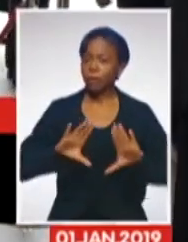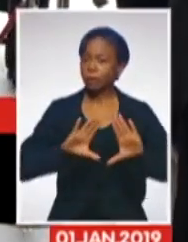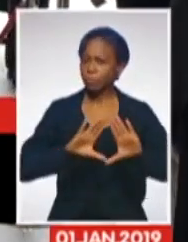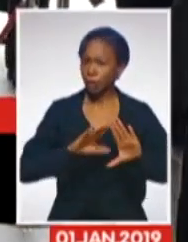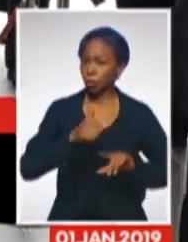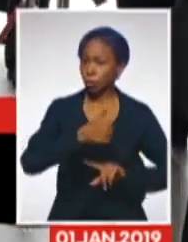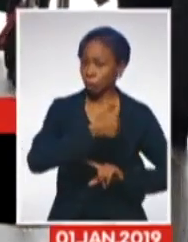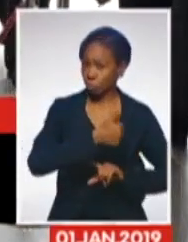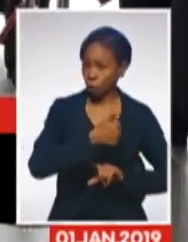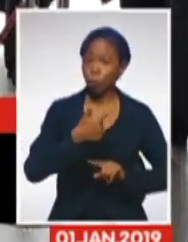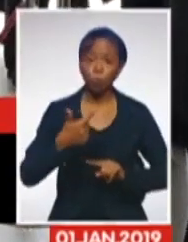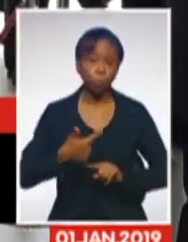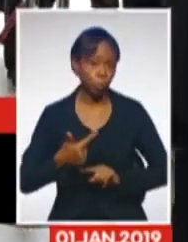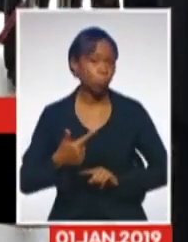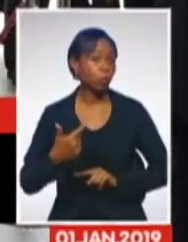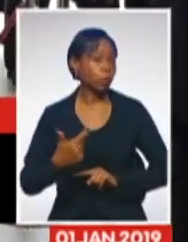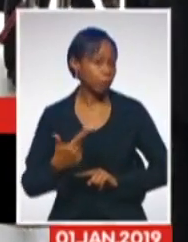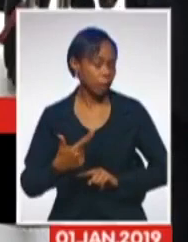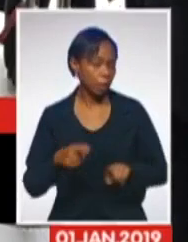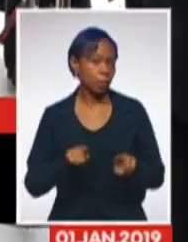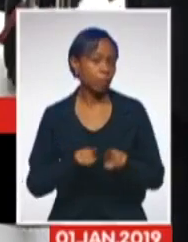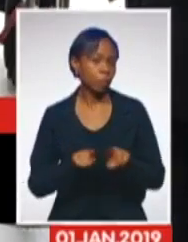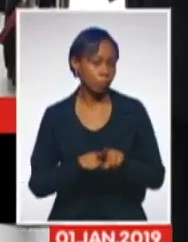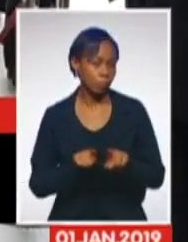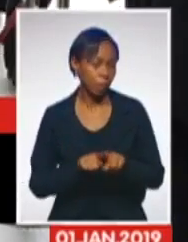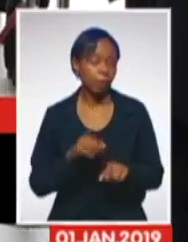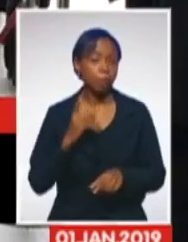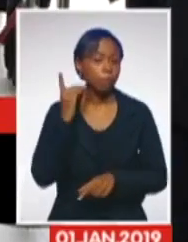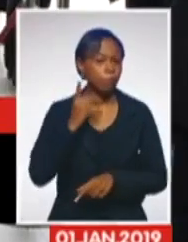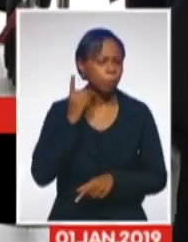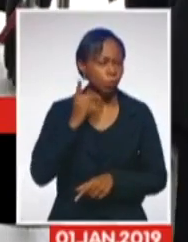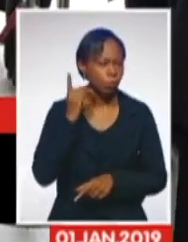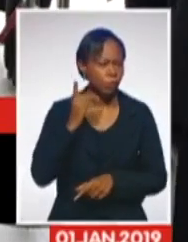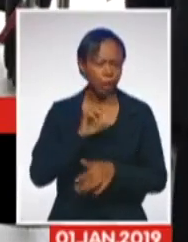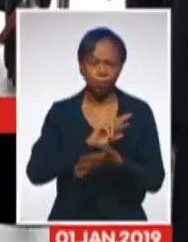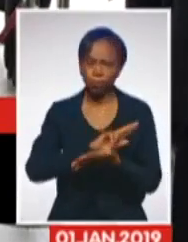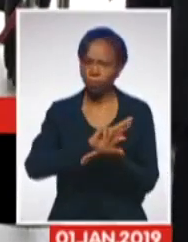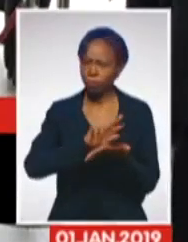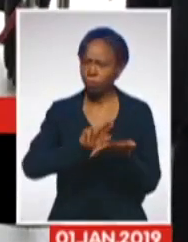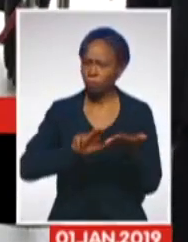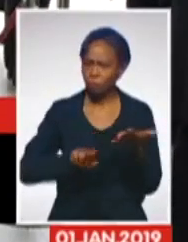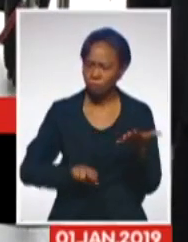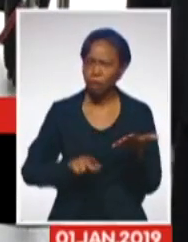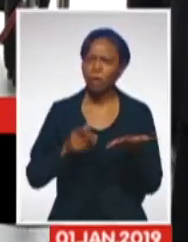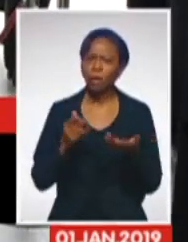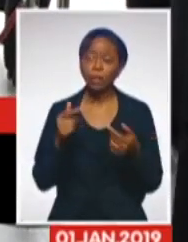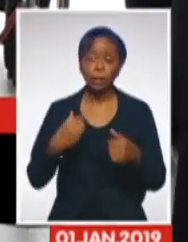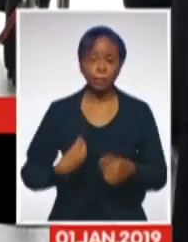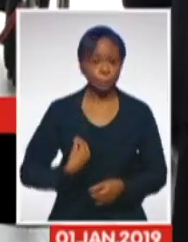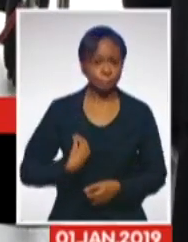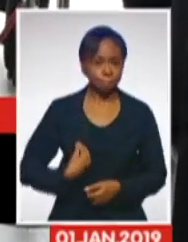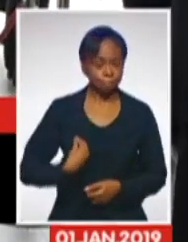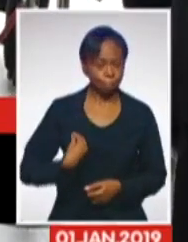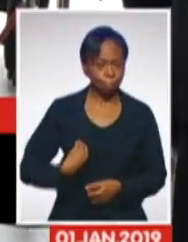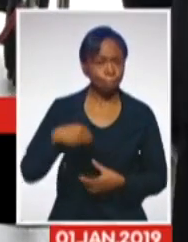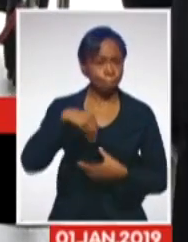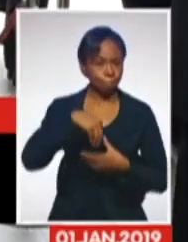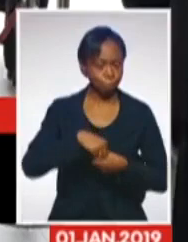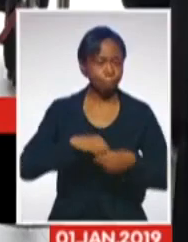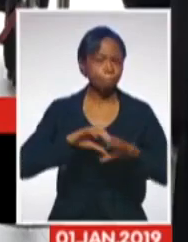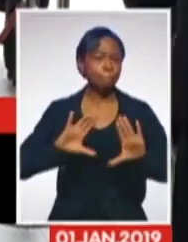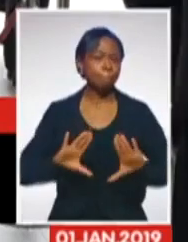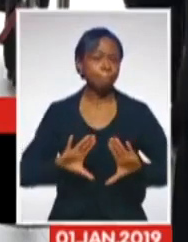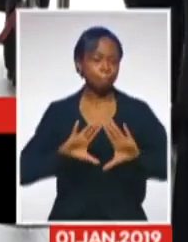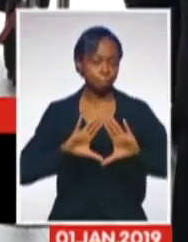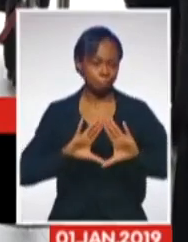terceiro vice-presidente, o deputado Gil Pereira, a deputada Celise Laviola e o deputado Agostinho Patrus, que é líder do bloco Compromisso com